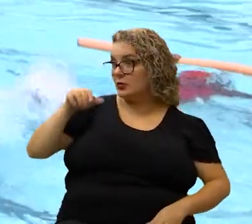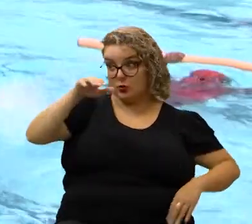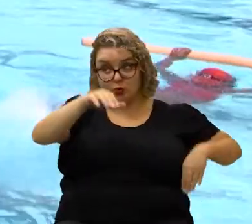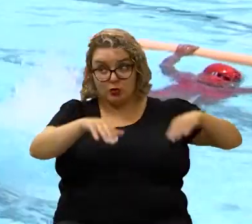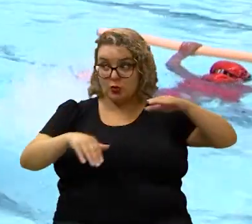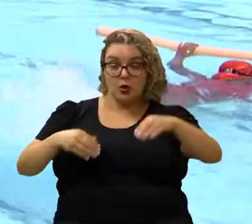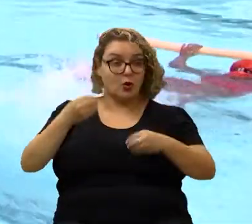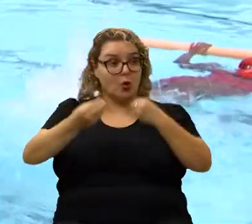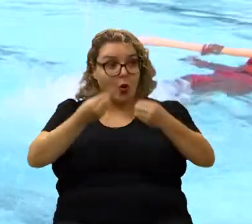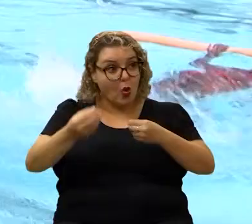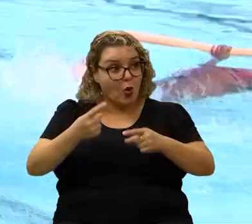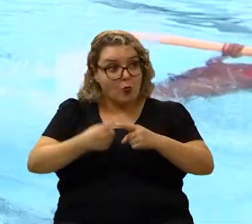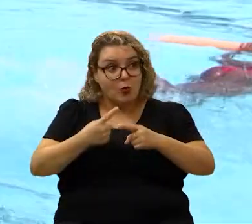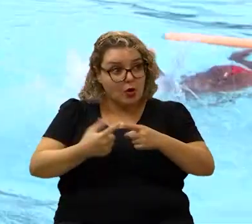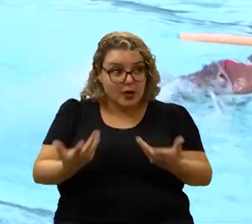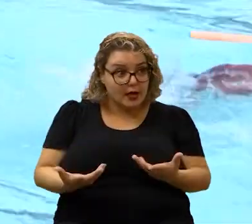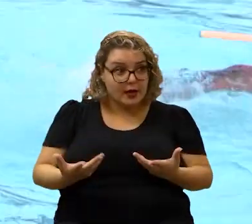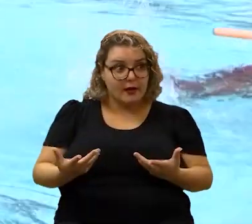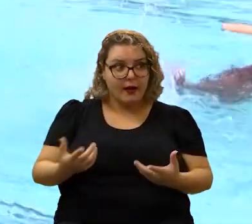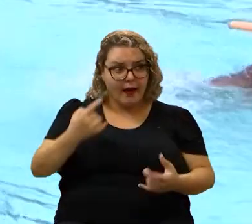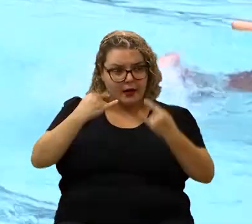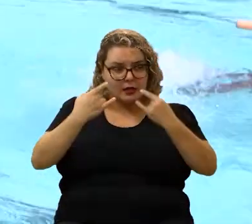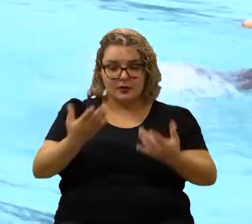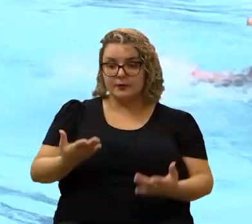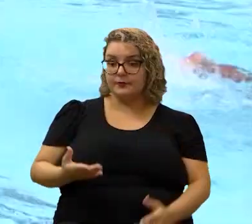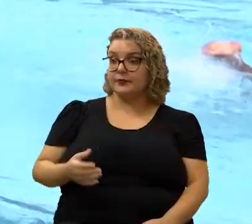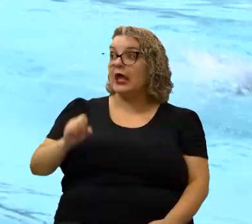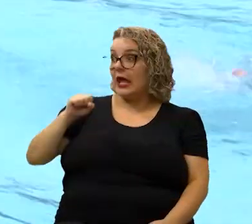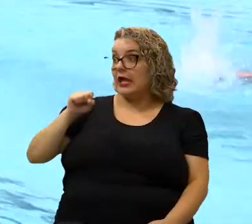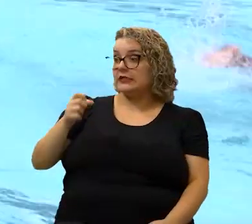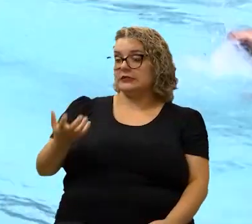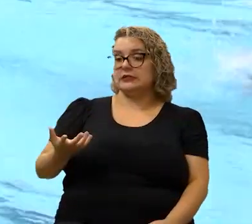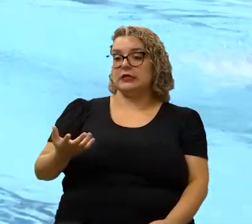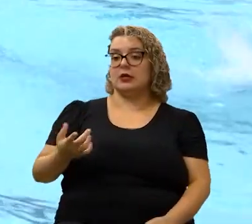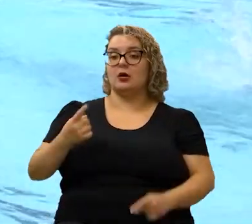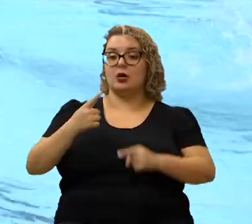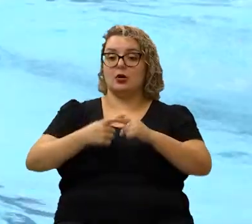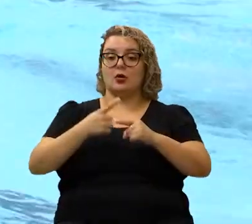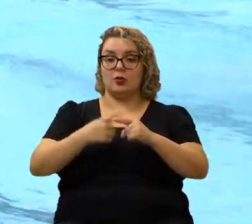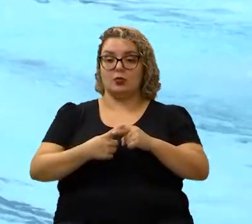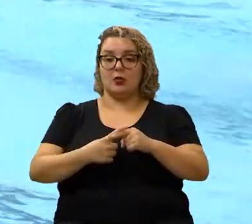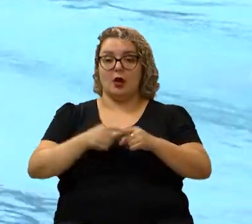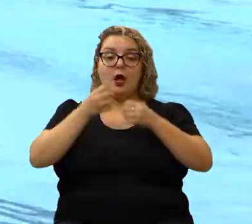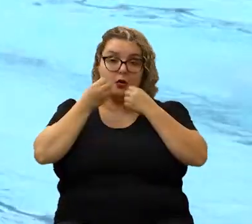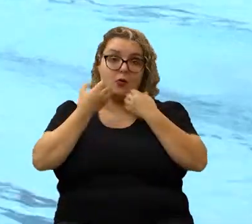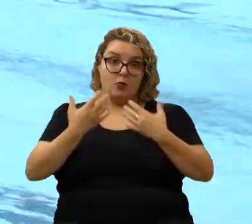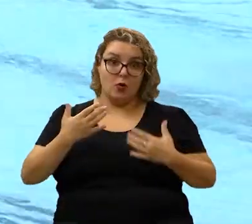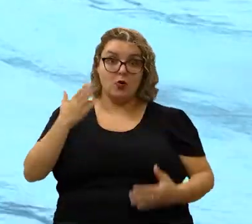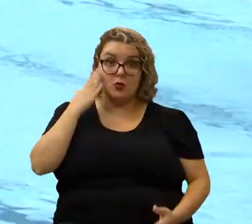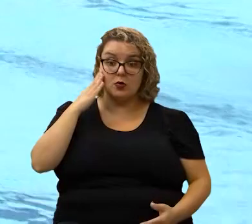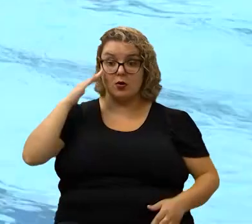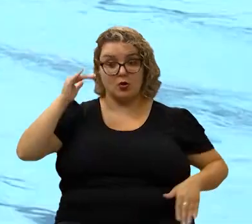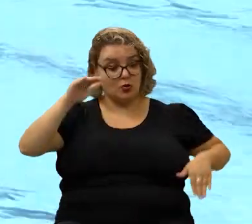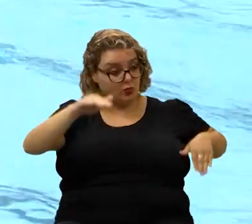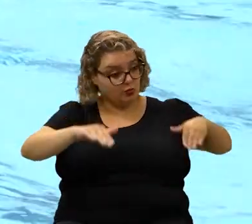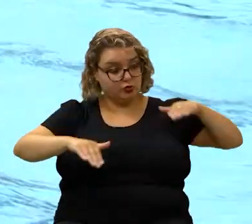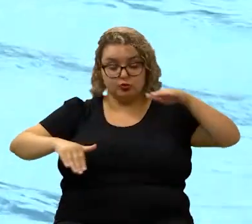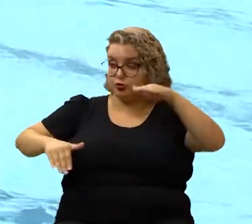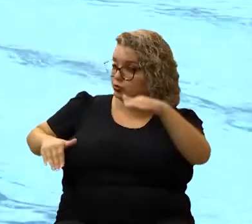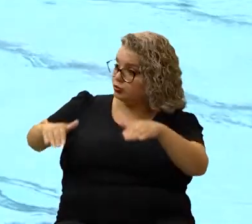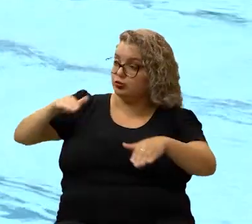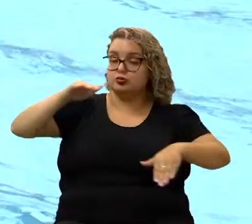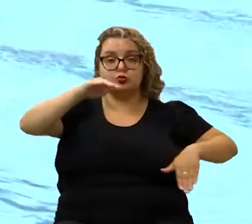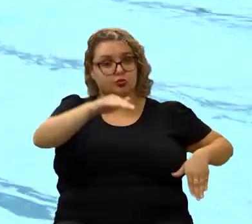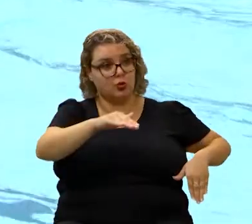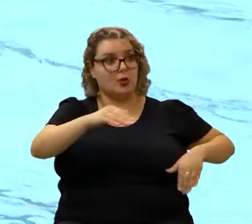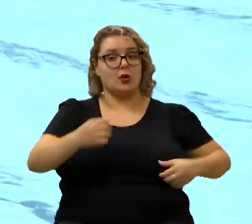isso? Isso. Então precisa nadar. Como que é? Por quê? Conta pra gente. Interessante isso. Porque é bom a gente